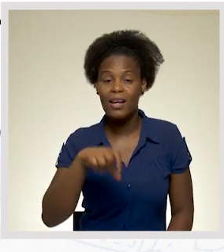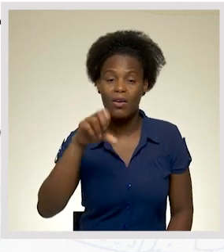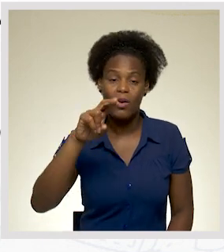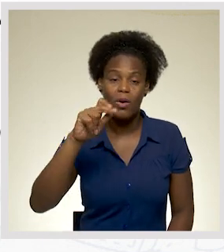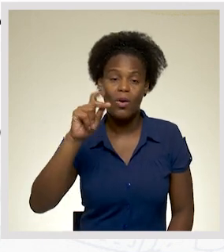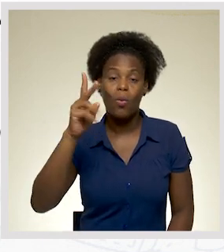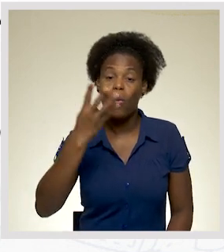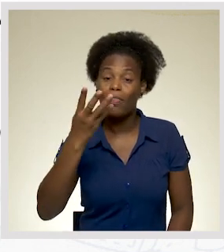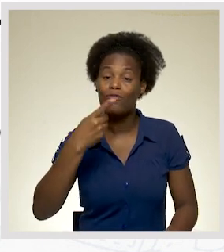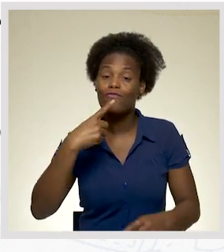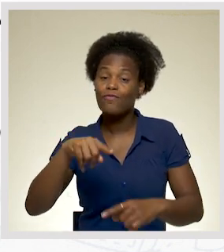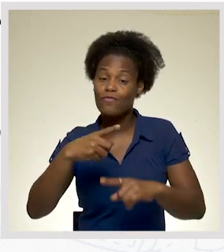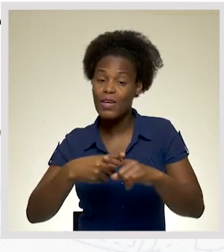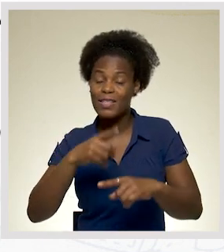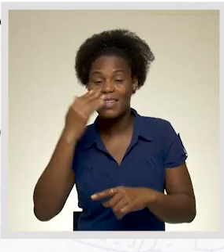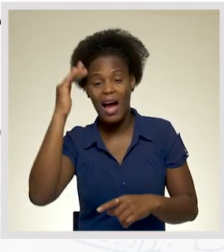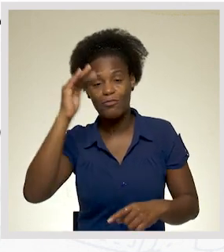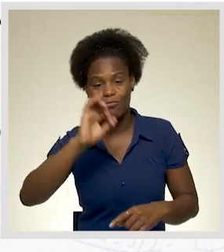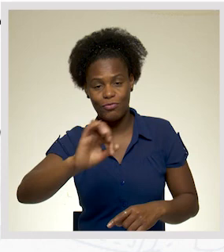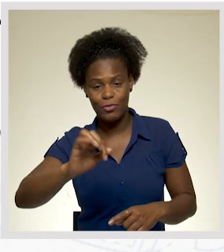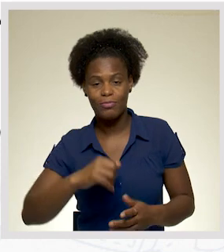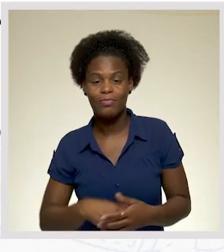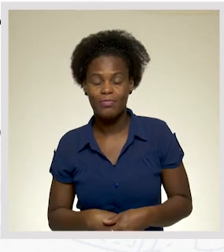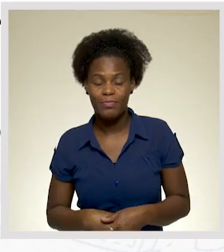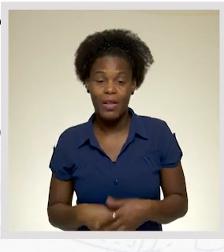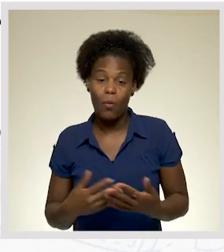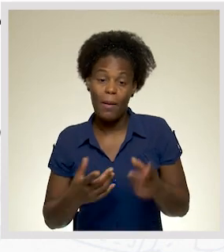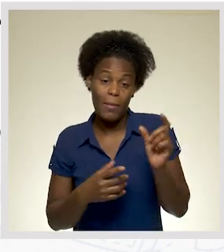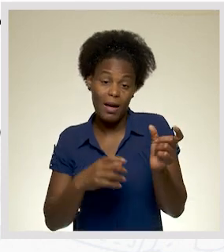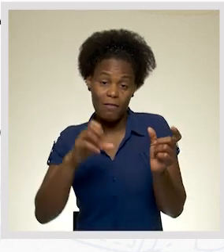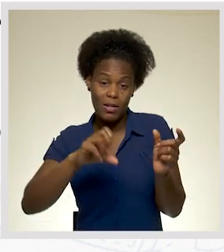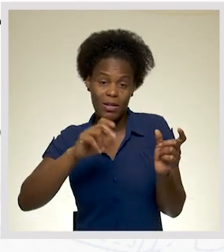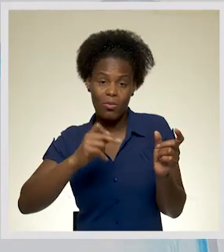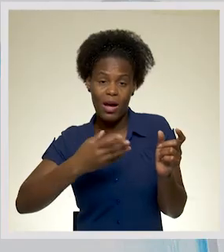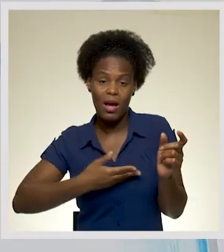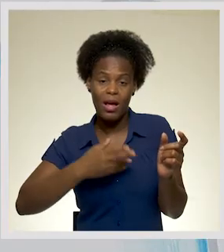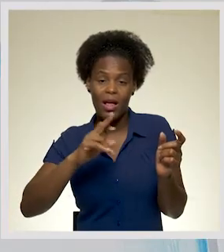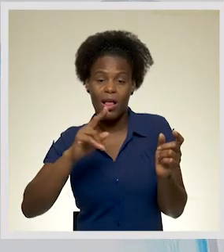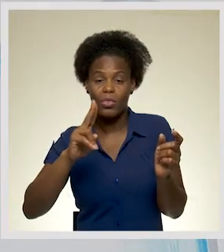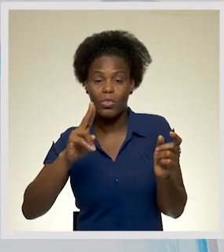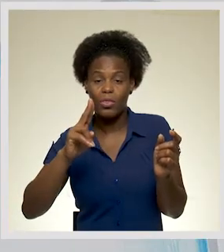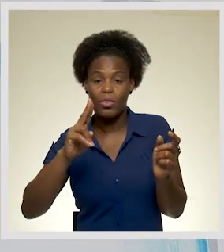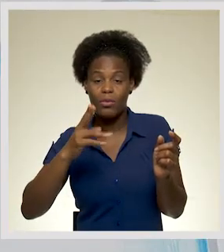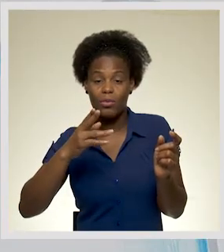sua idade. Terão de descobrir, já sabem, quando utilizamos a expressão quádruplo,